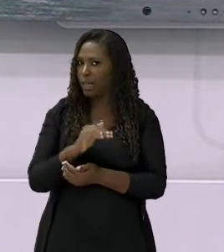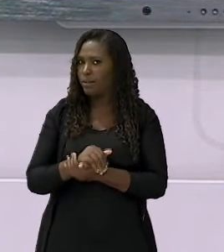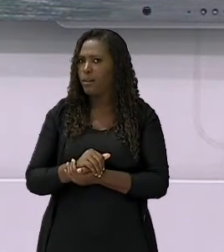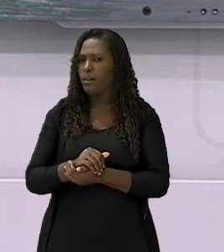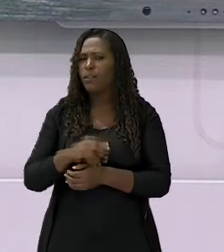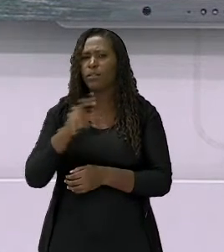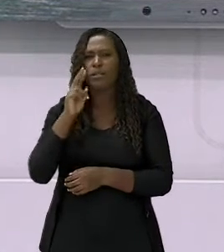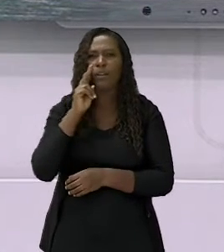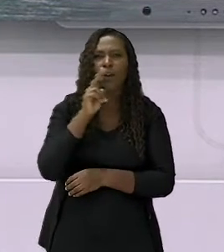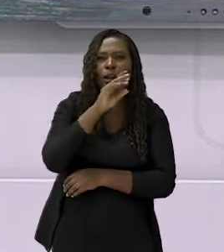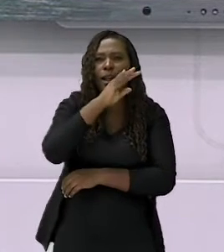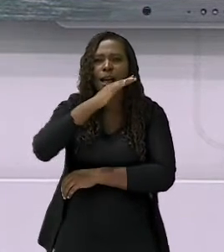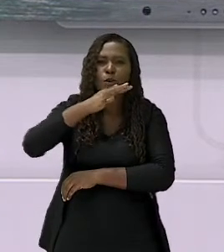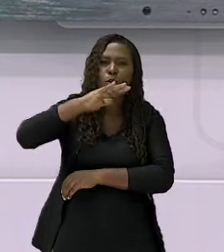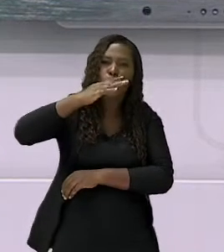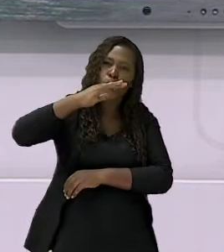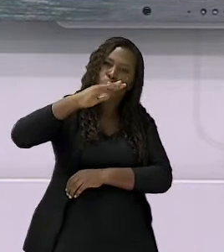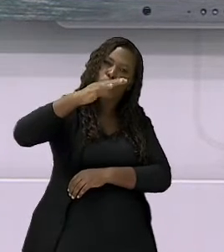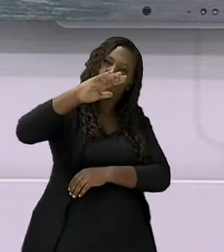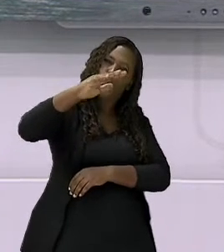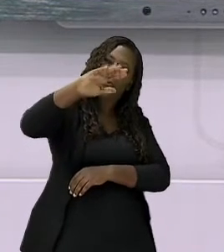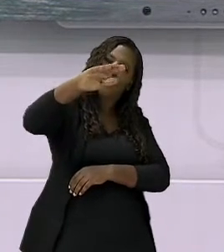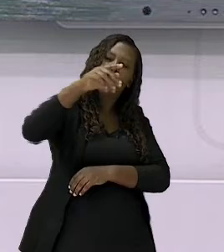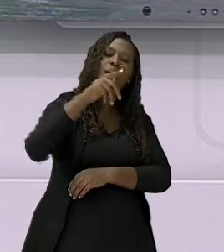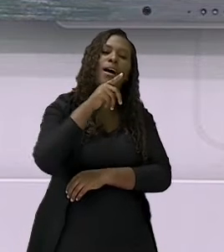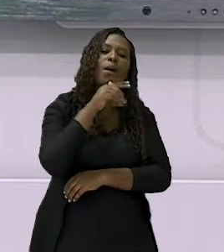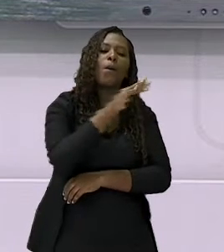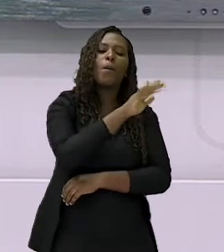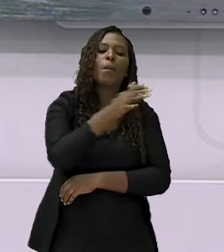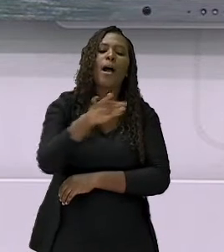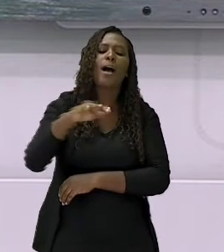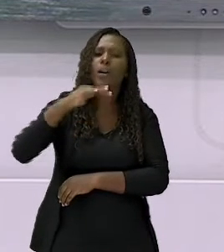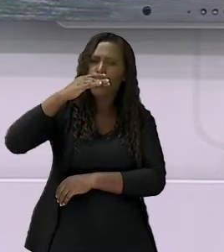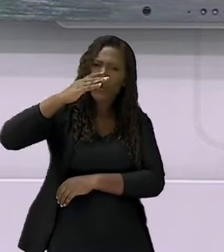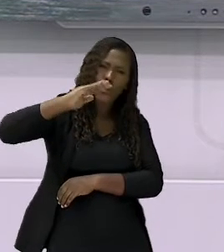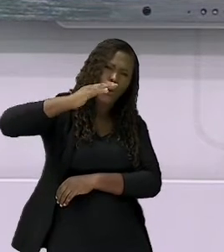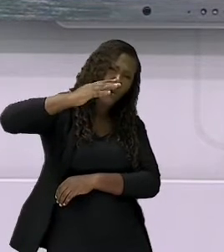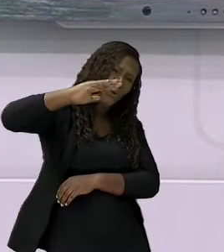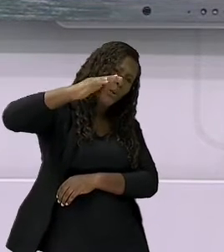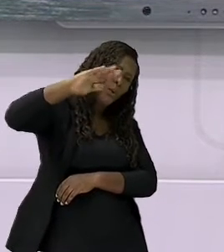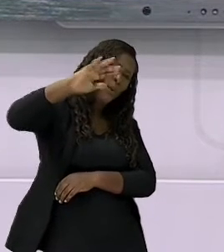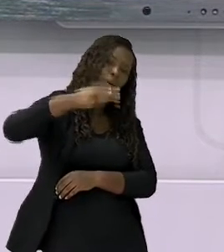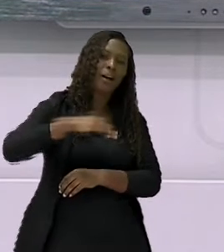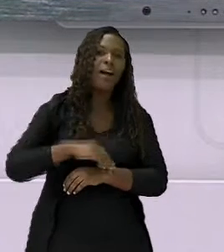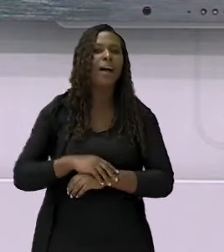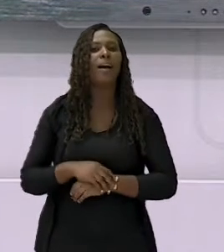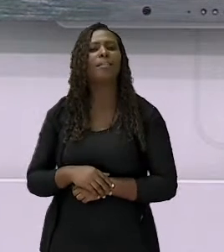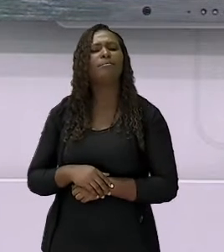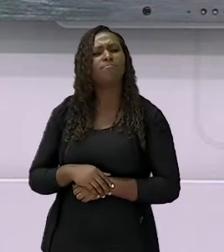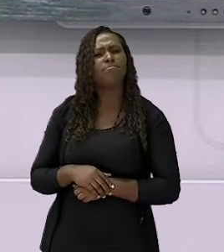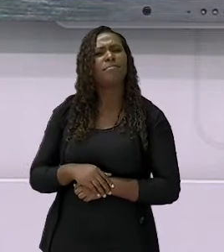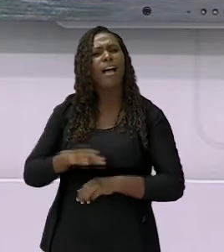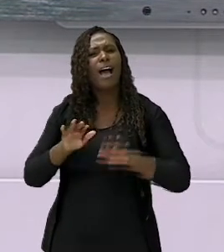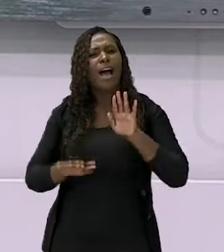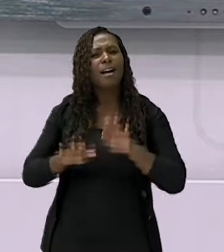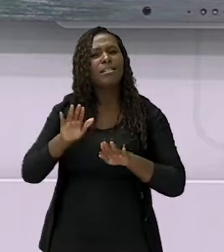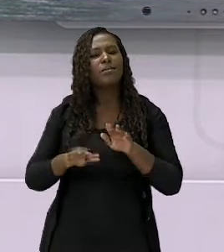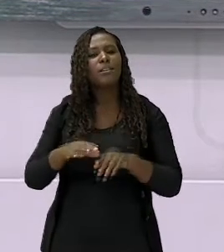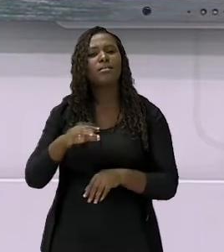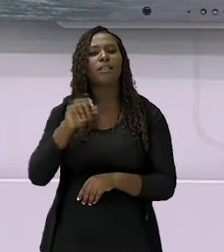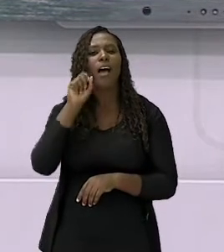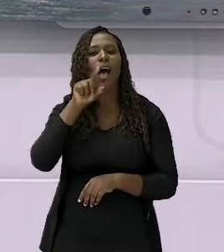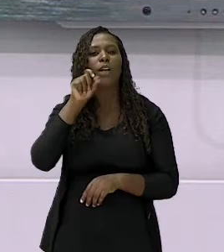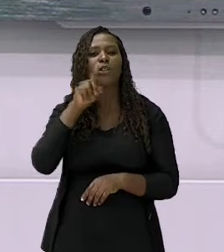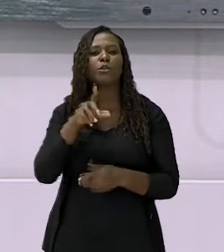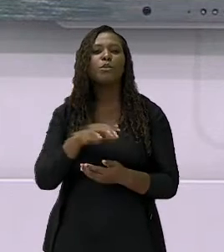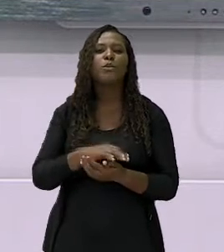o mar muitas vezes na cor turquesa, no cão verde, beirando o azul, e dependendo da praia que você for, você vai